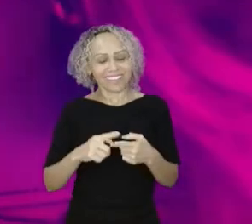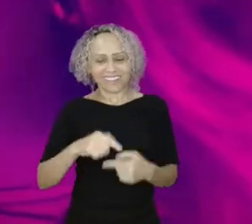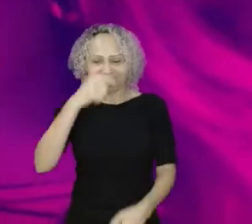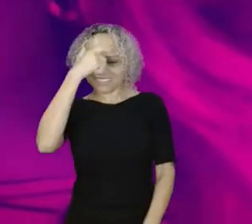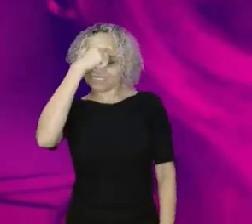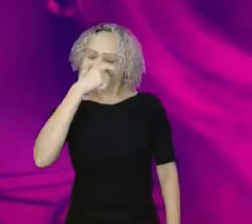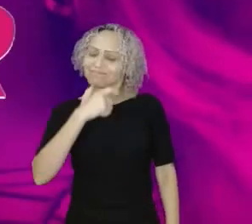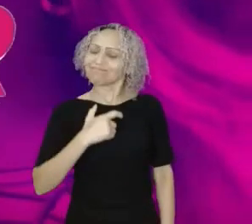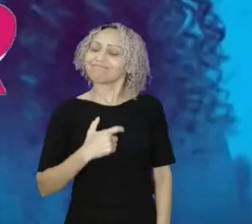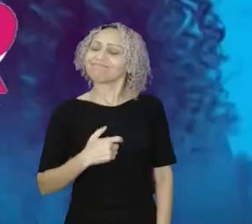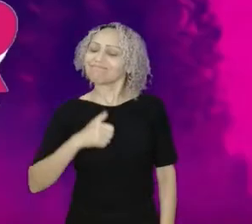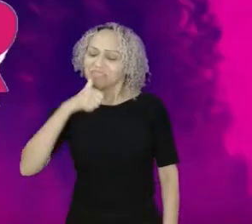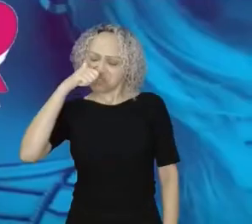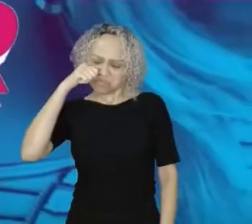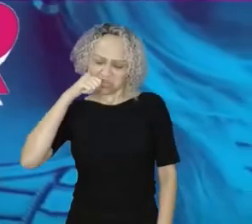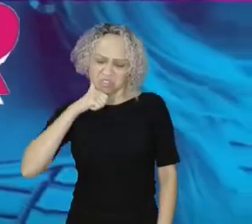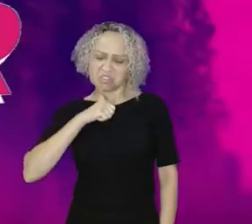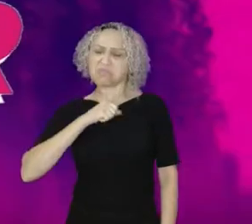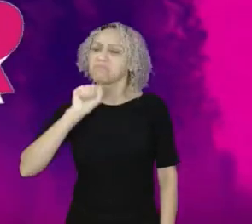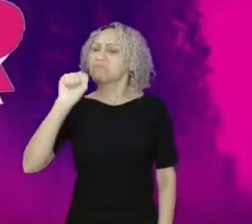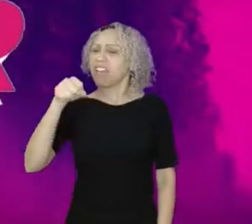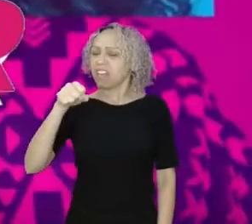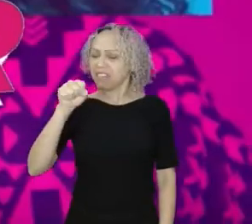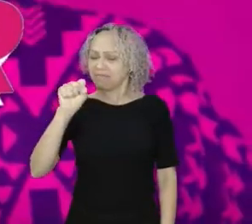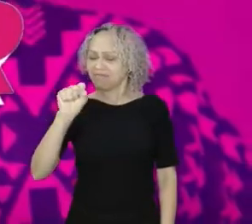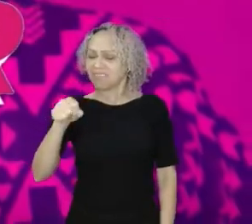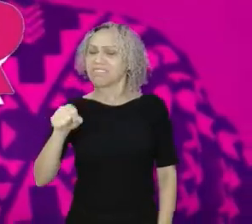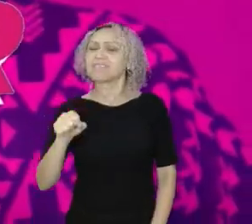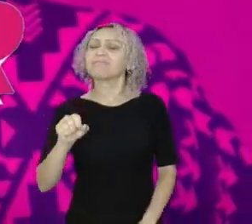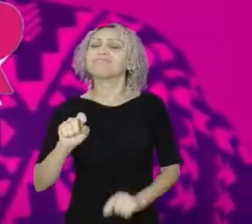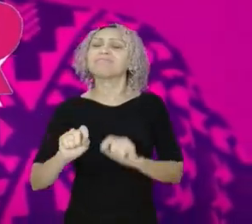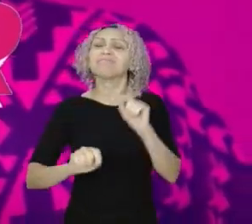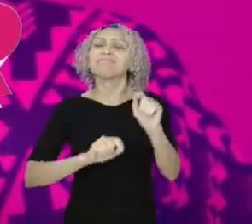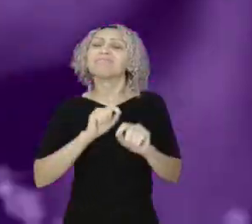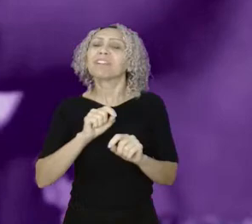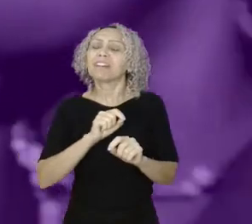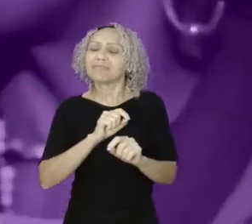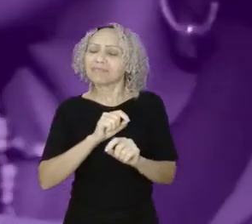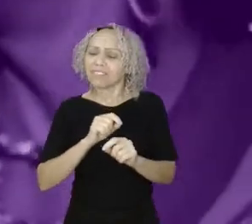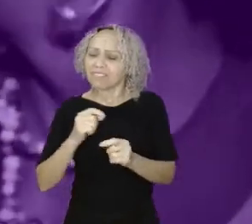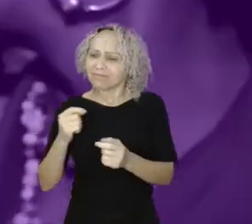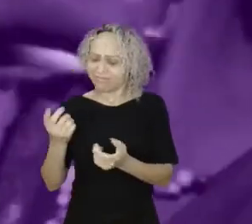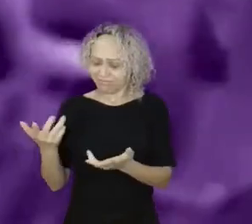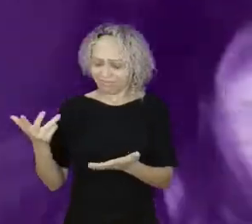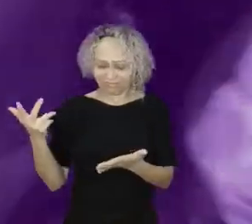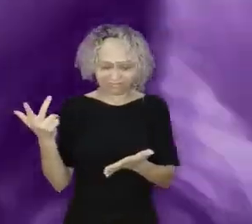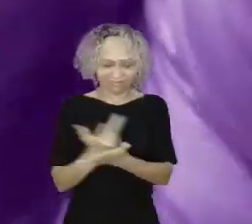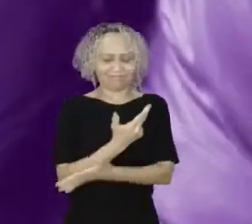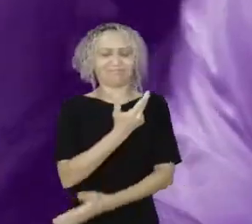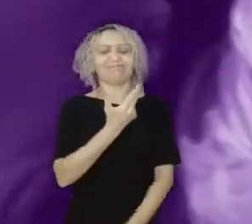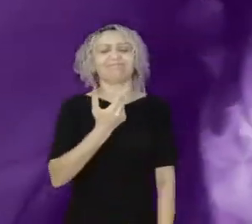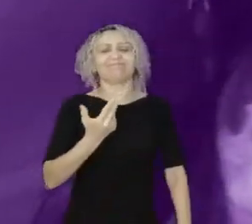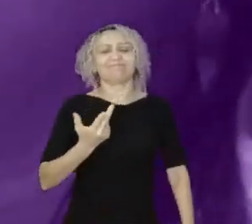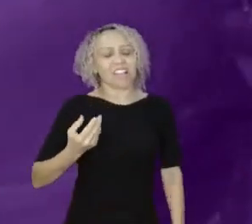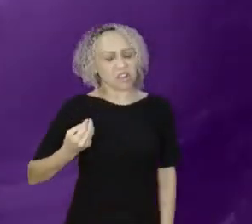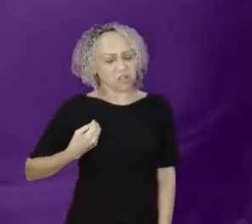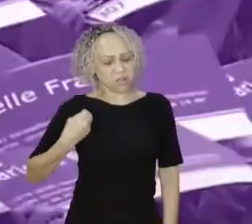Porque eu sou mulher pra fazer